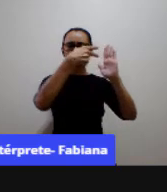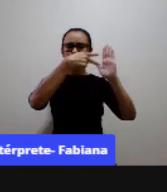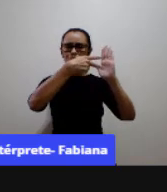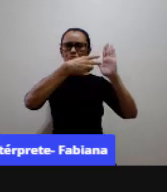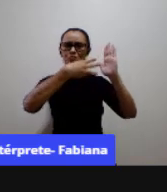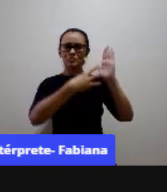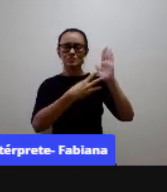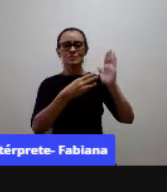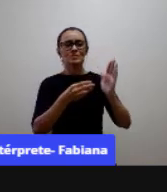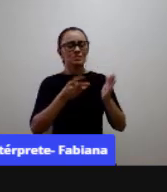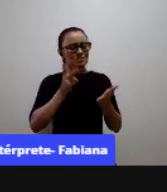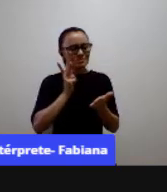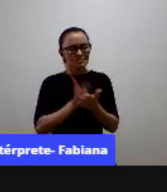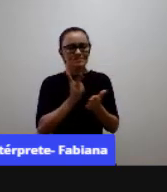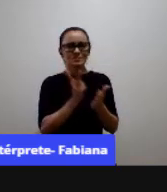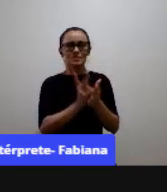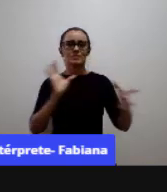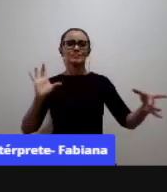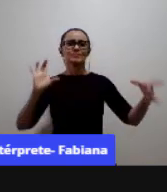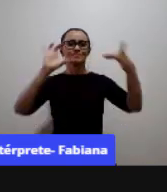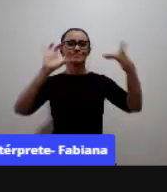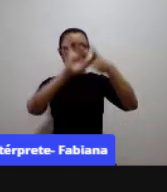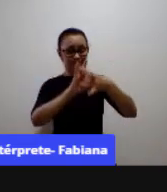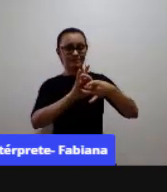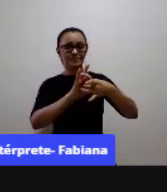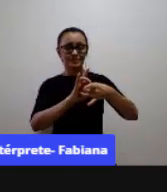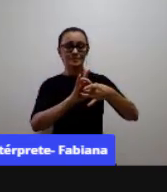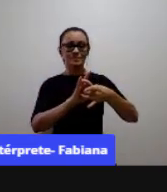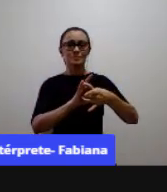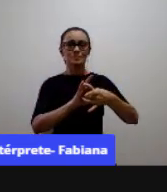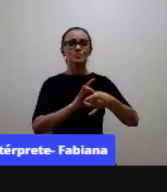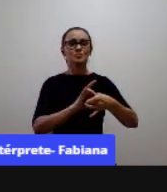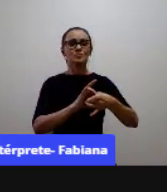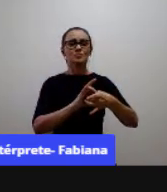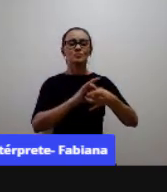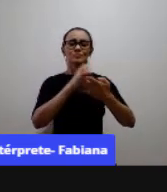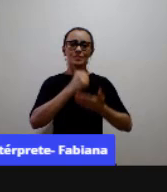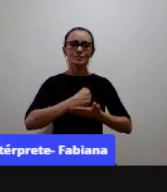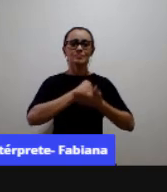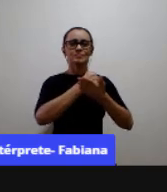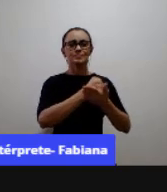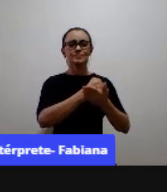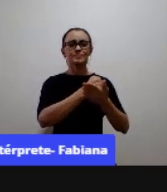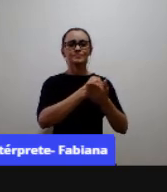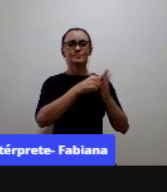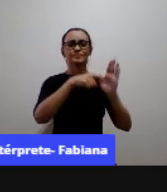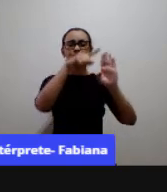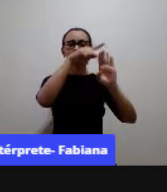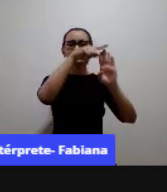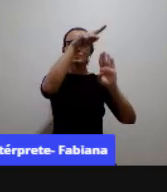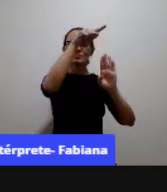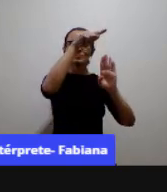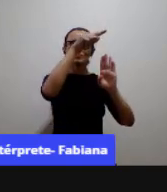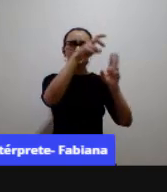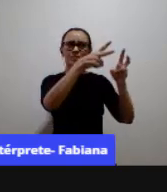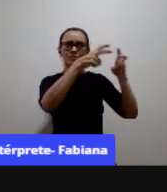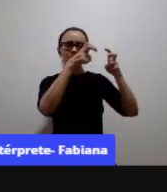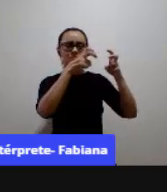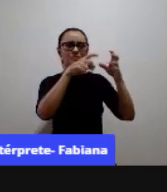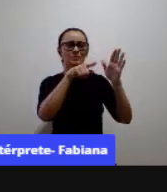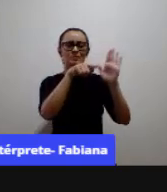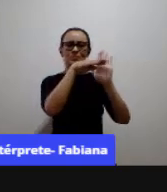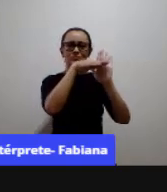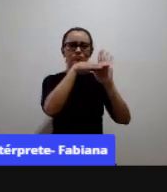PEI. O nível 1 é uma identificação, o nível 2 é uma elaboração e o nível 3 é